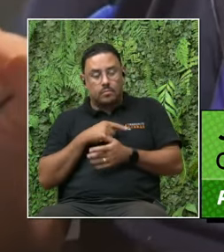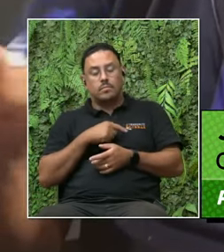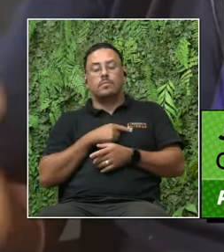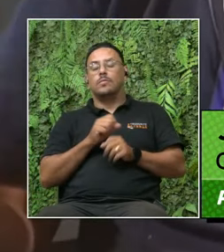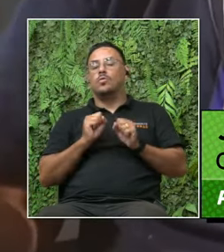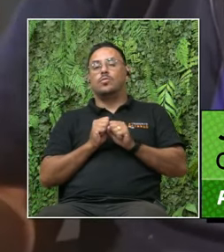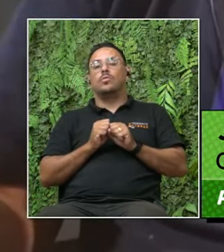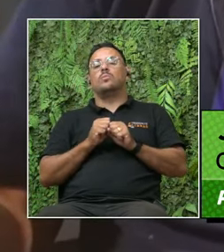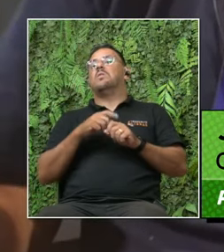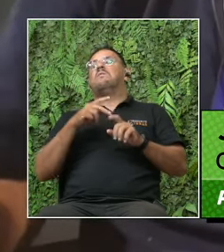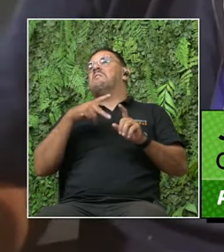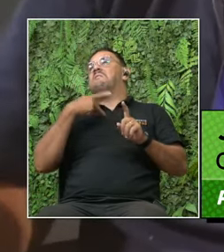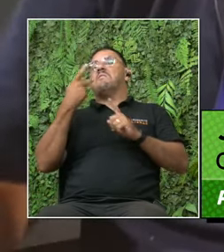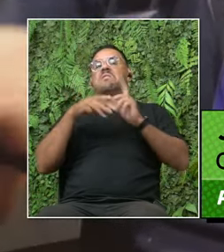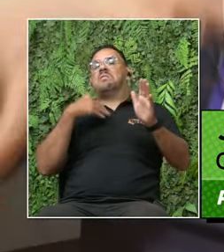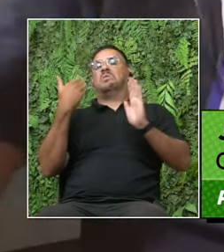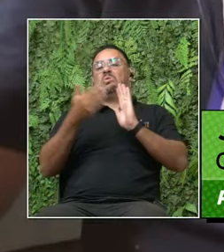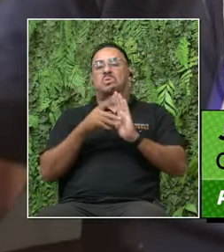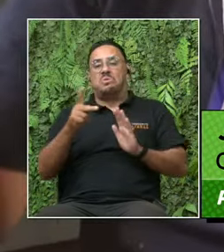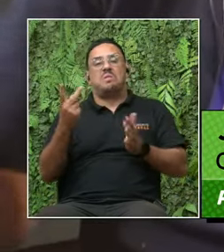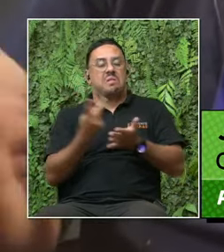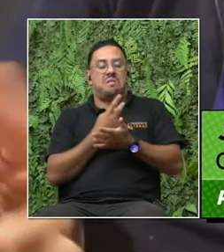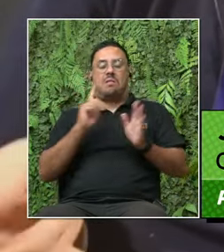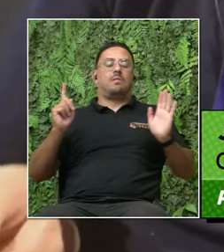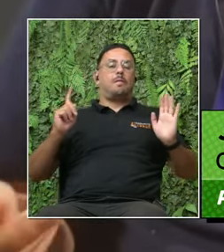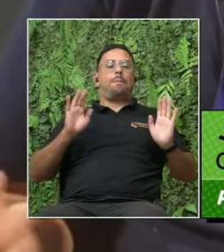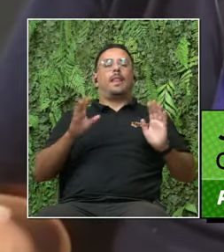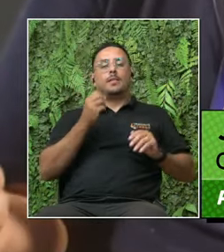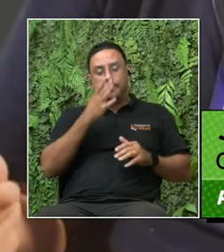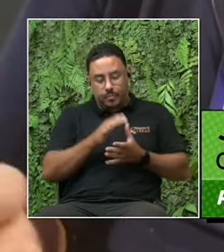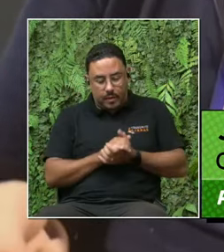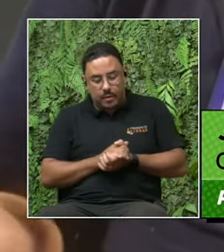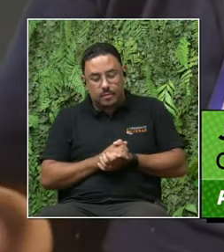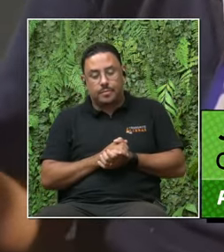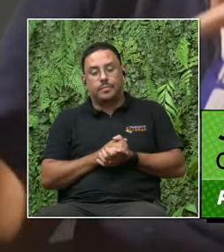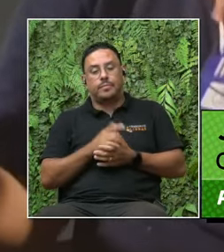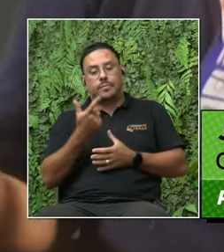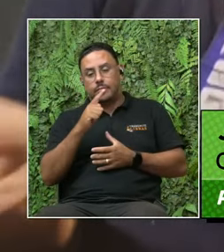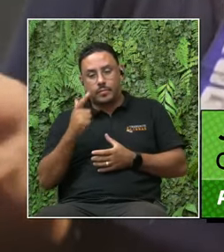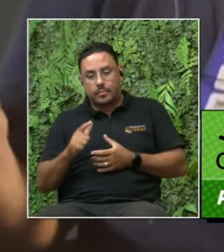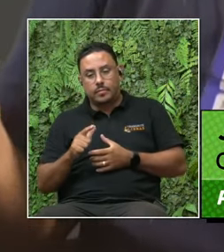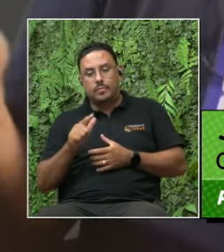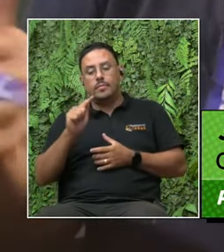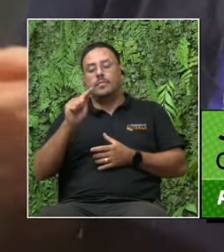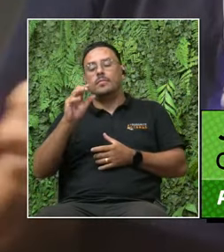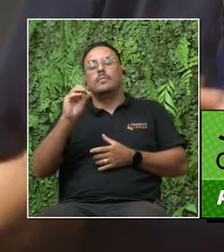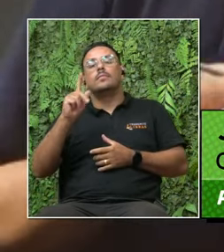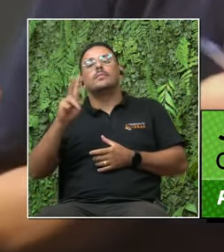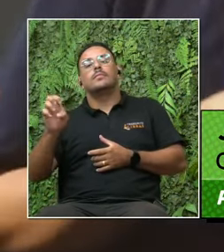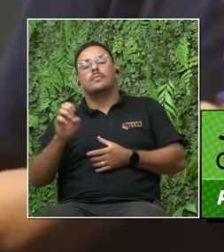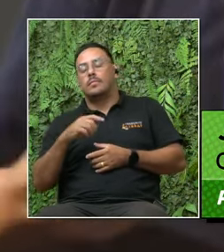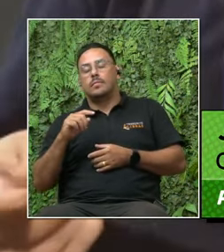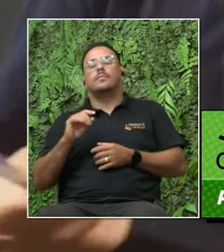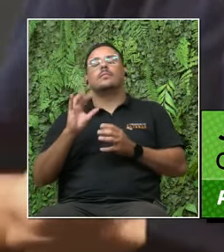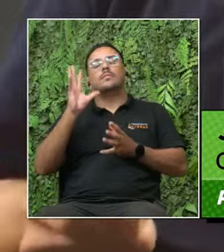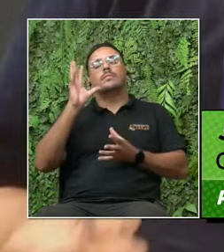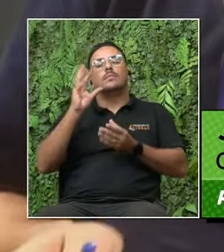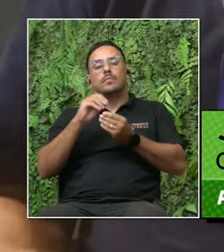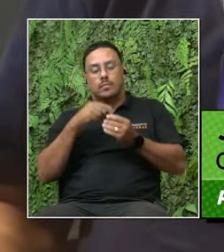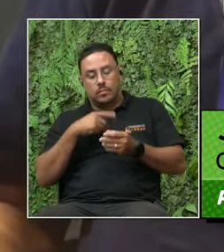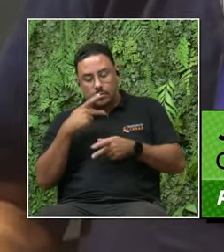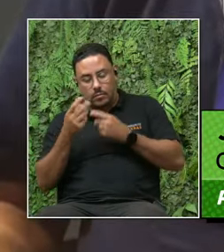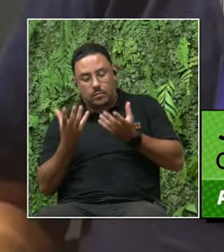crucificar tudo assim ah isso não vai ter golpe Guilherme muito bem Guilherme não vai ter golpe não assim só concluindo o que você